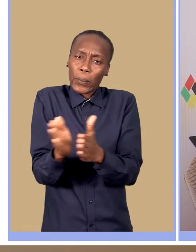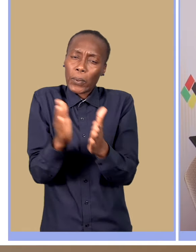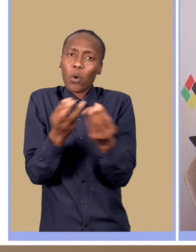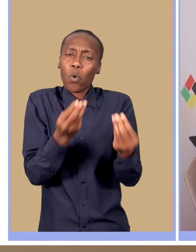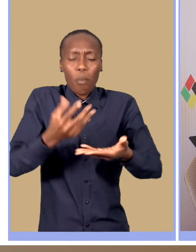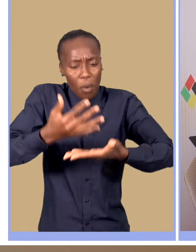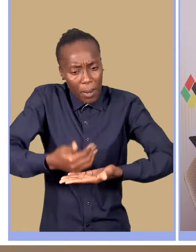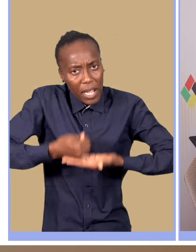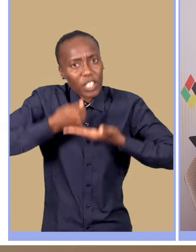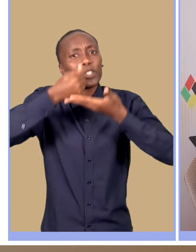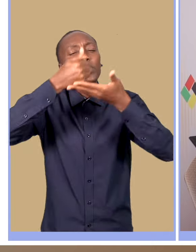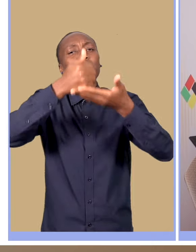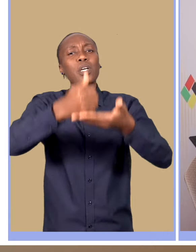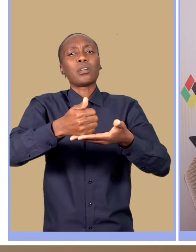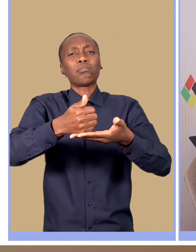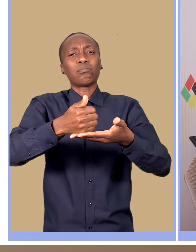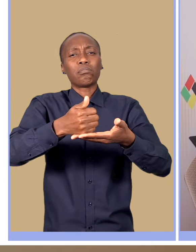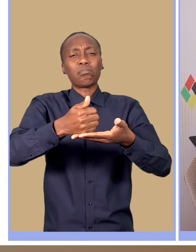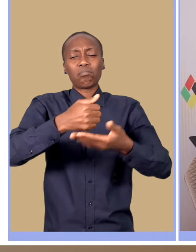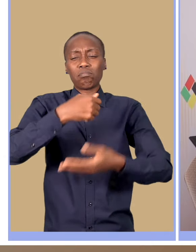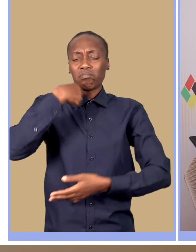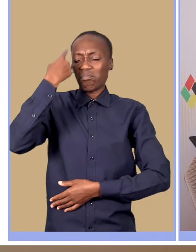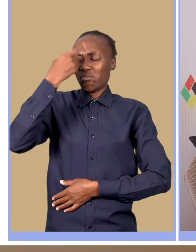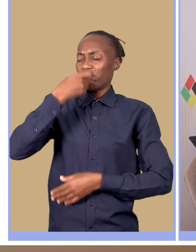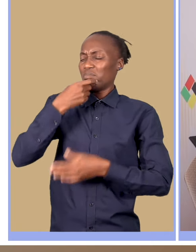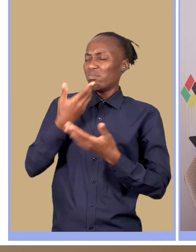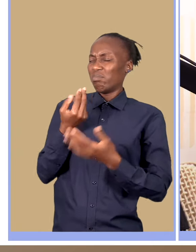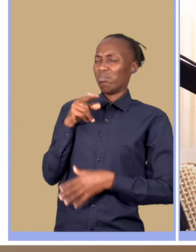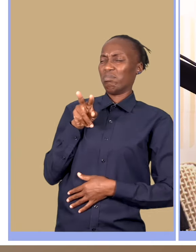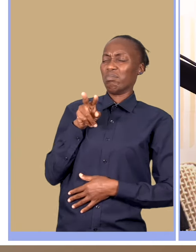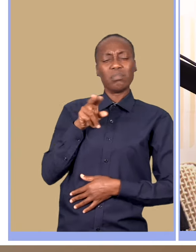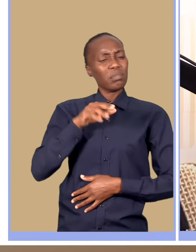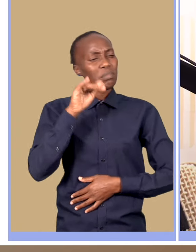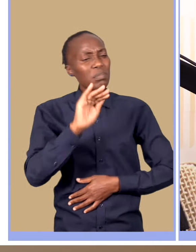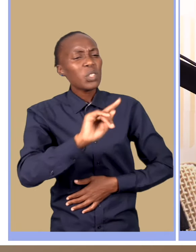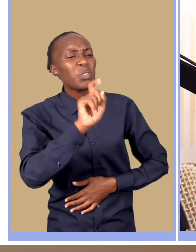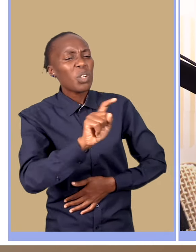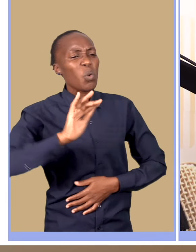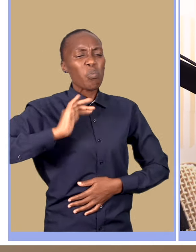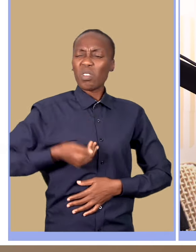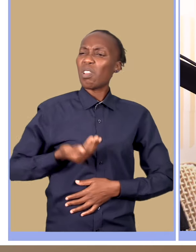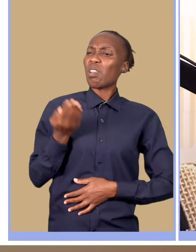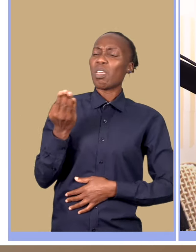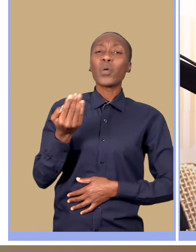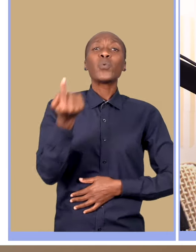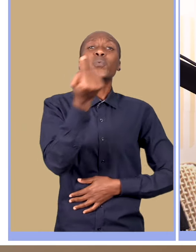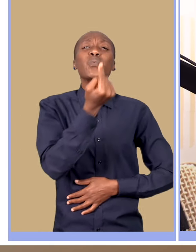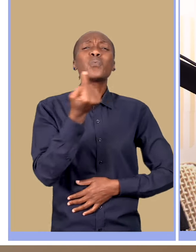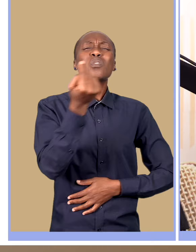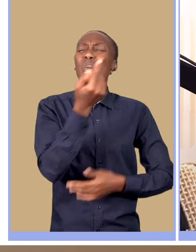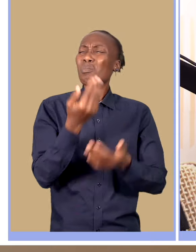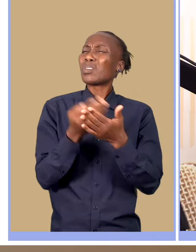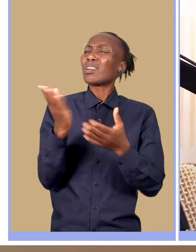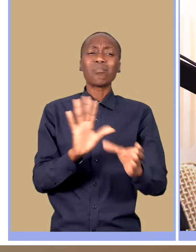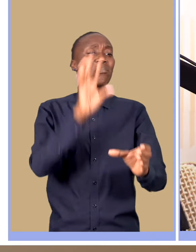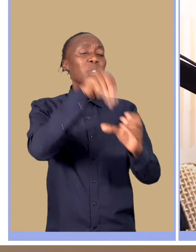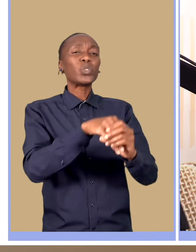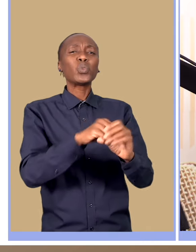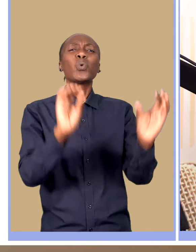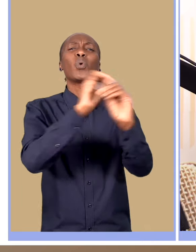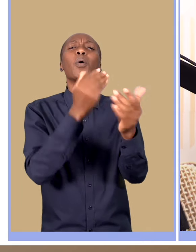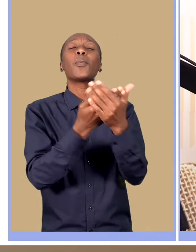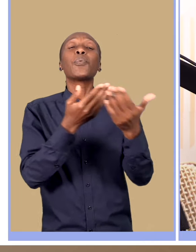organizar para fazer o atendimento e tudo mais. E eu questionei a uma das senhoras que estava ali, por que aquela senhora não se juntava ao conjunto que estava